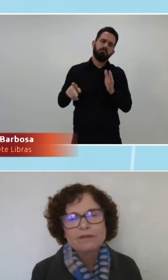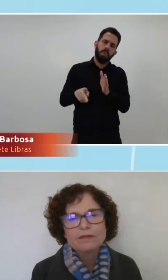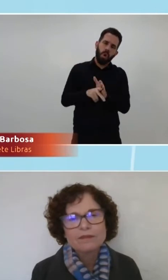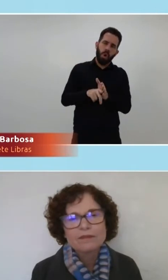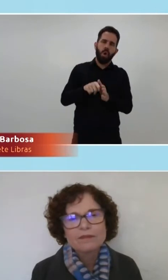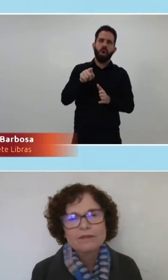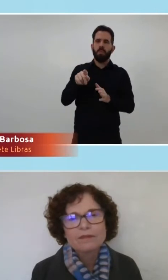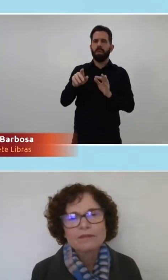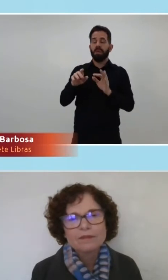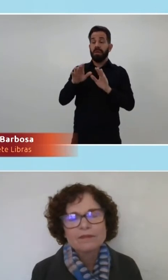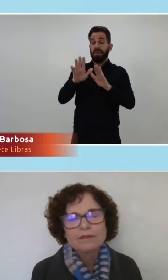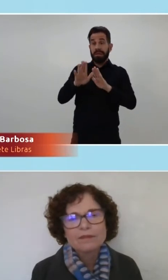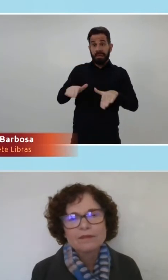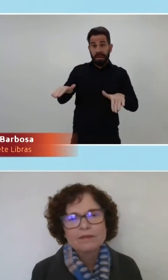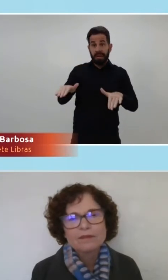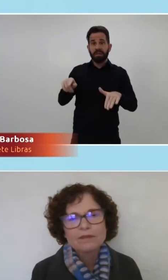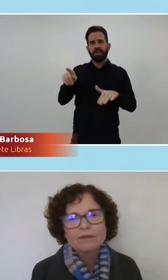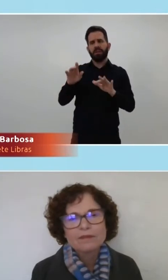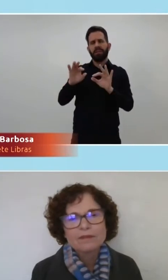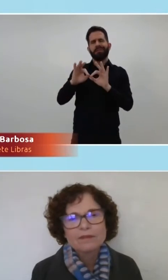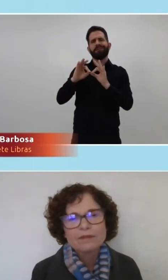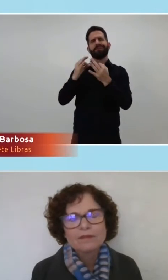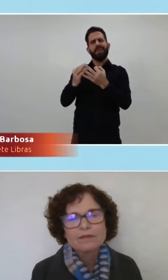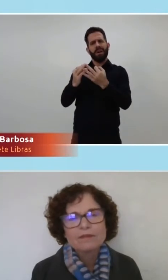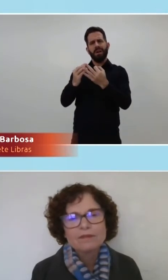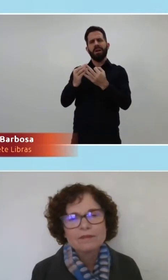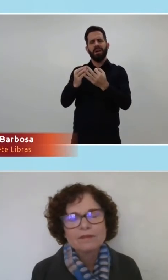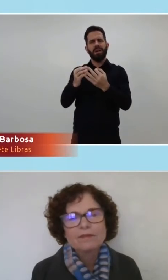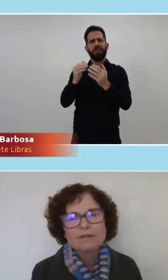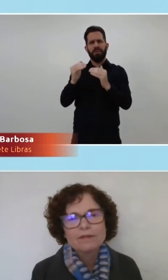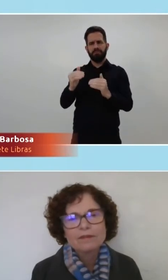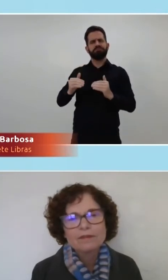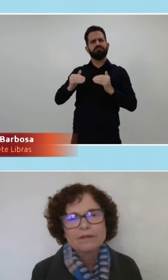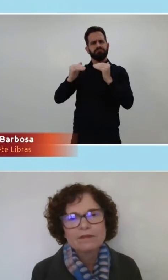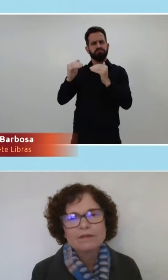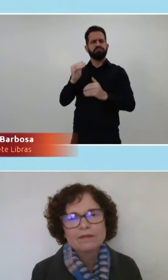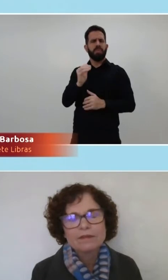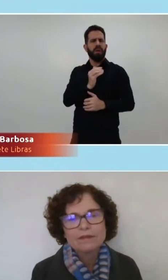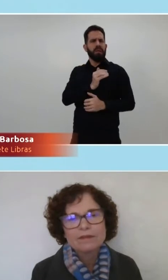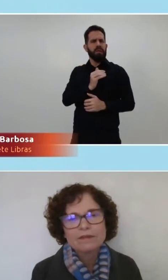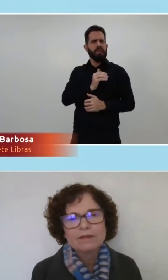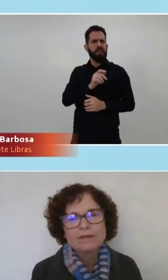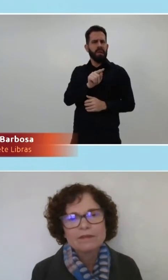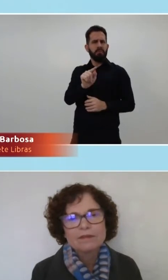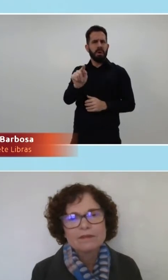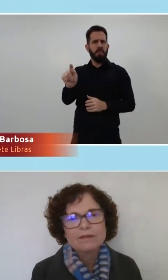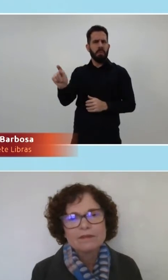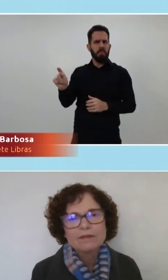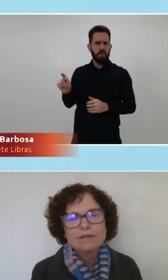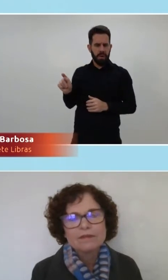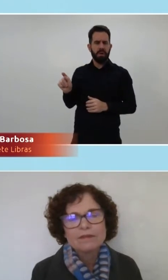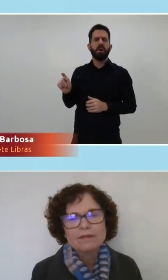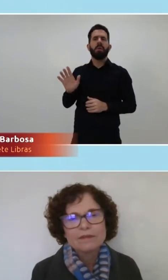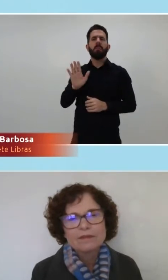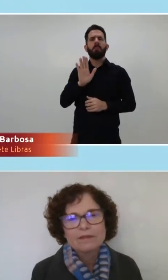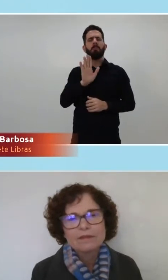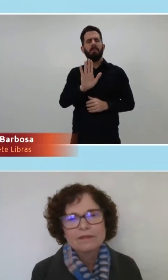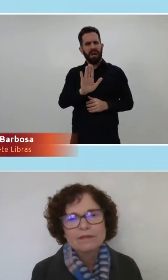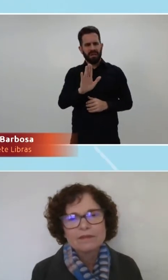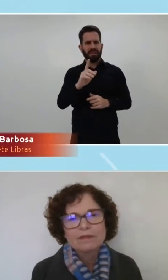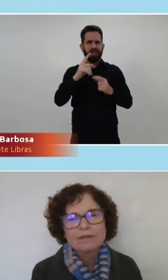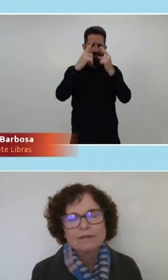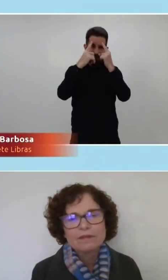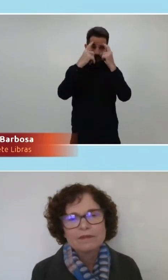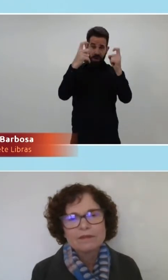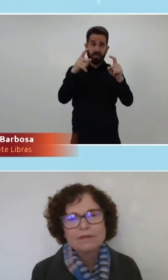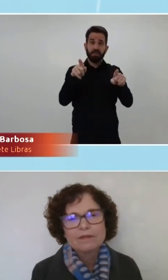famílias com uma condição financeira mais abastada, né? Classe média alta, crianças ricas, mas a violência, ela também está